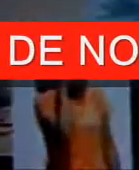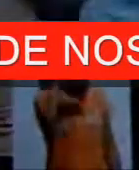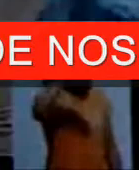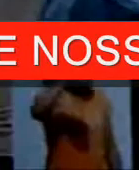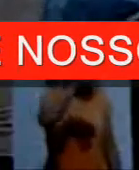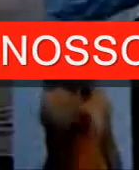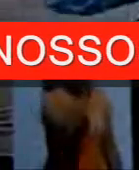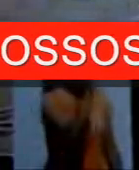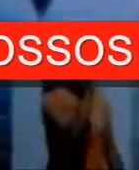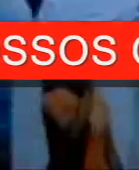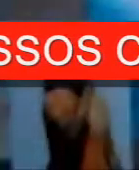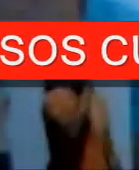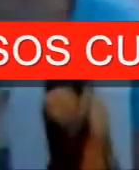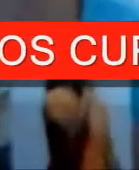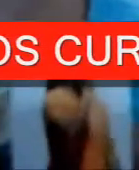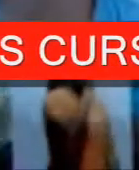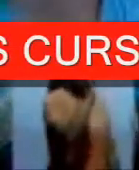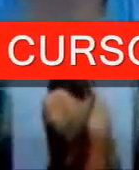Marta,